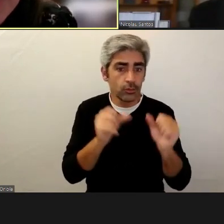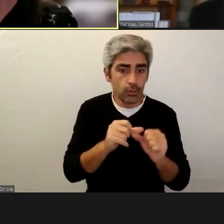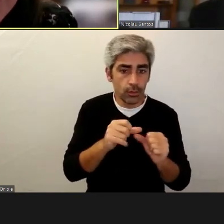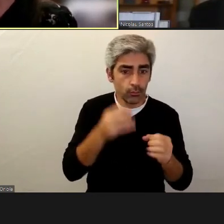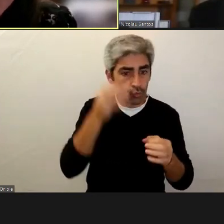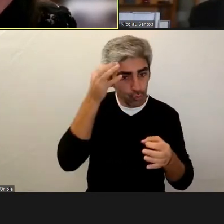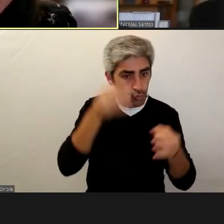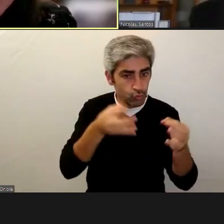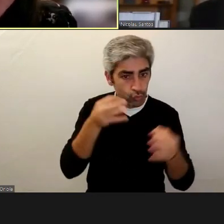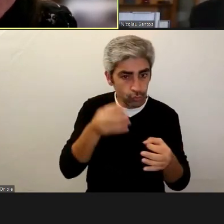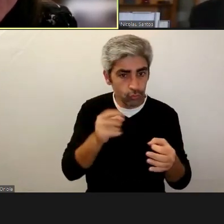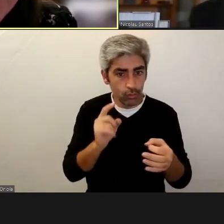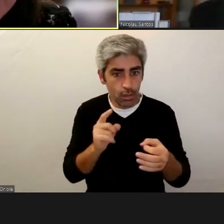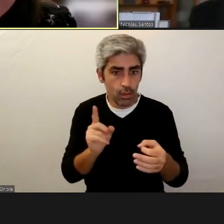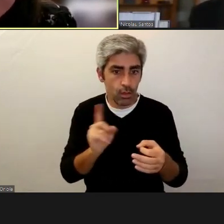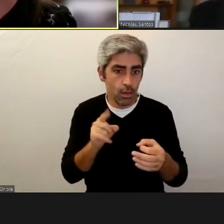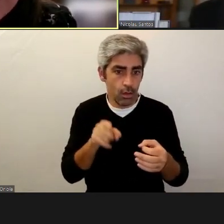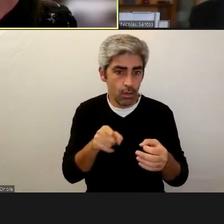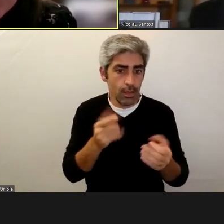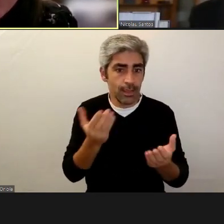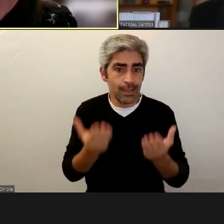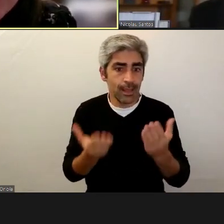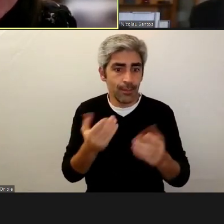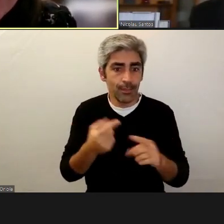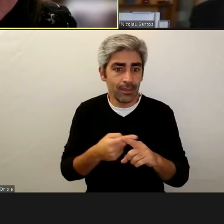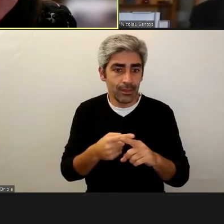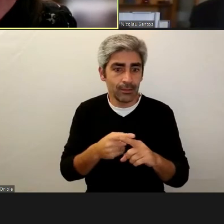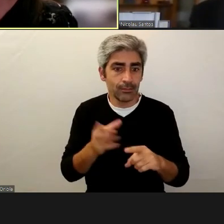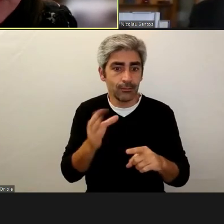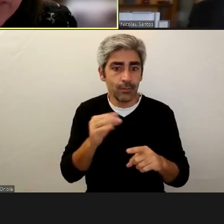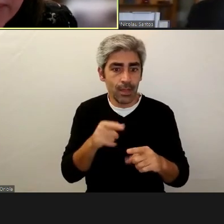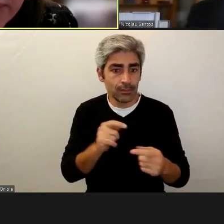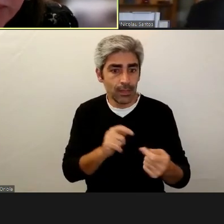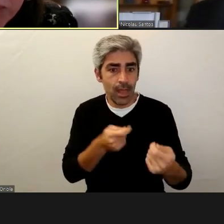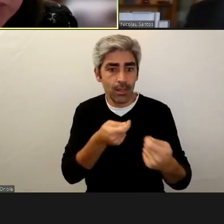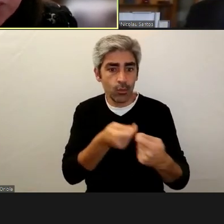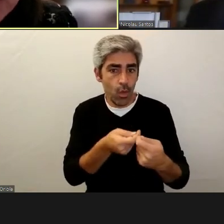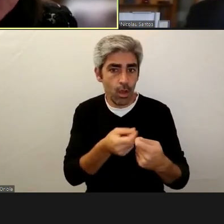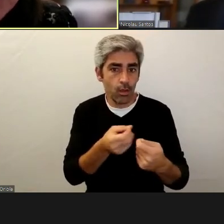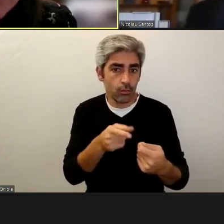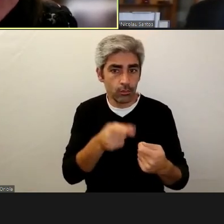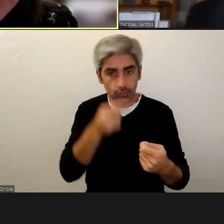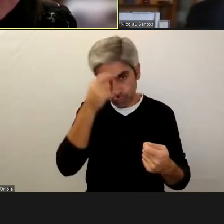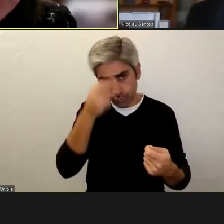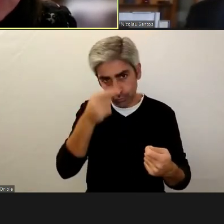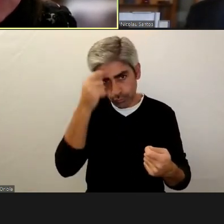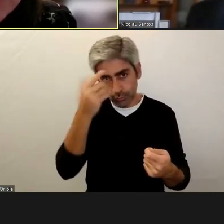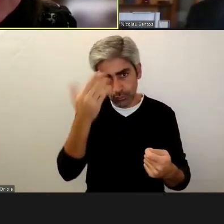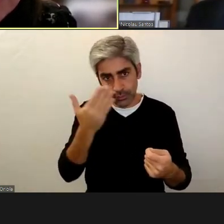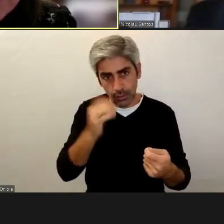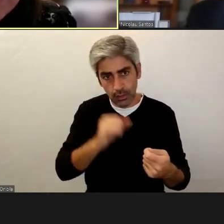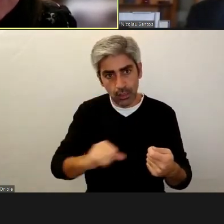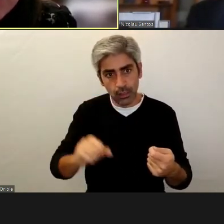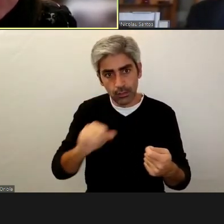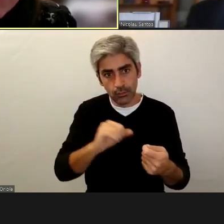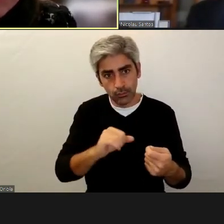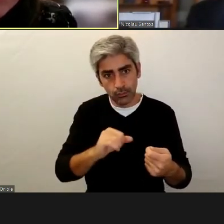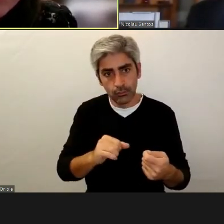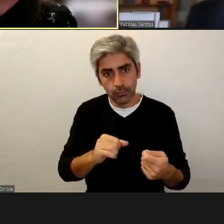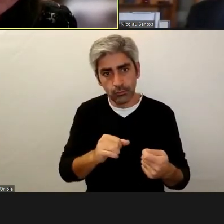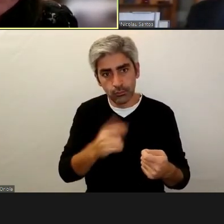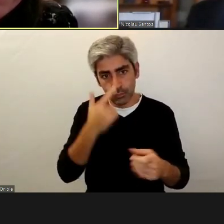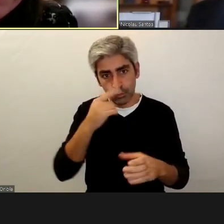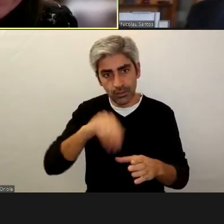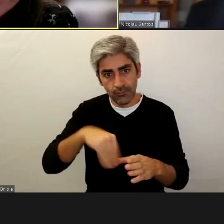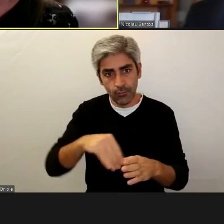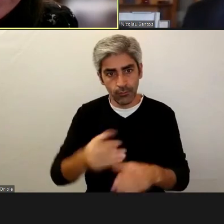fundo, encontram o equilíbrio de interesses mais adequado no respeito pelos direitos dos